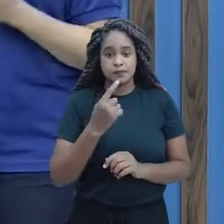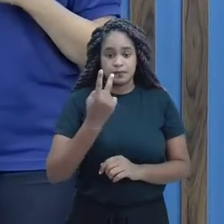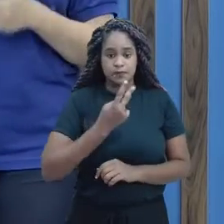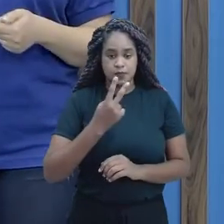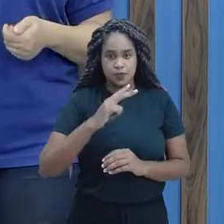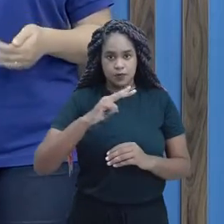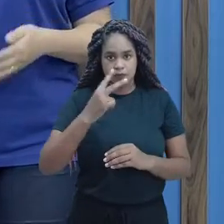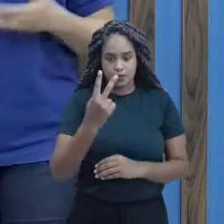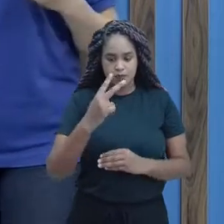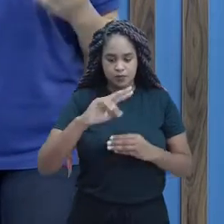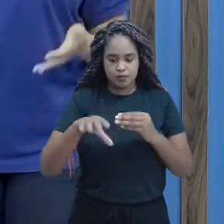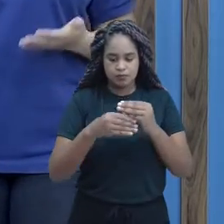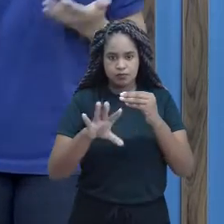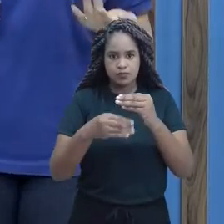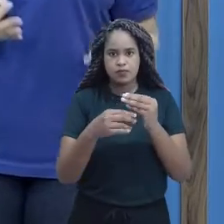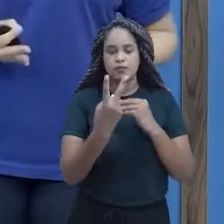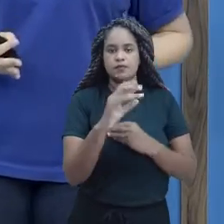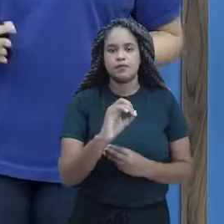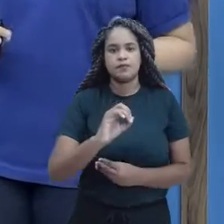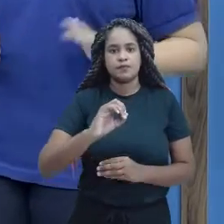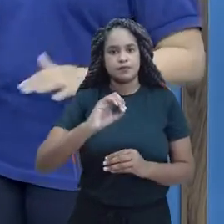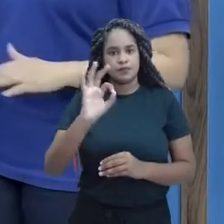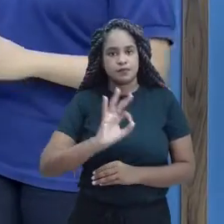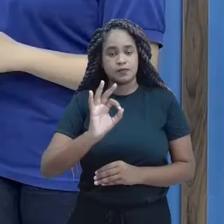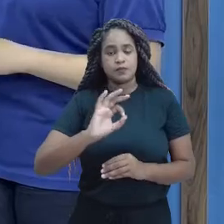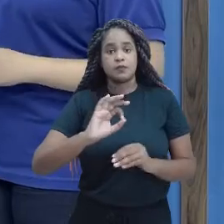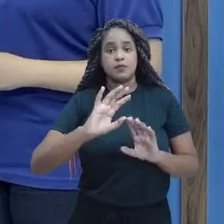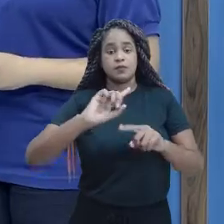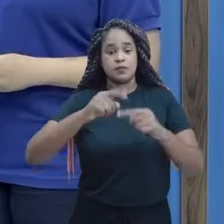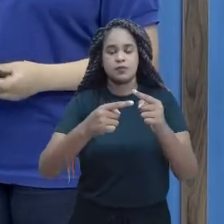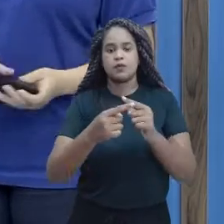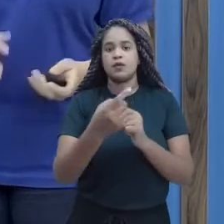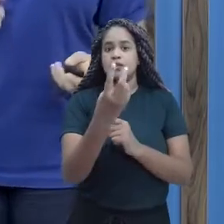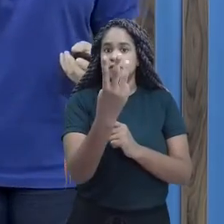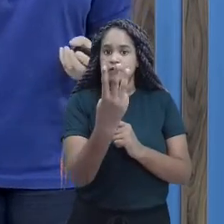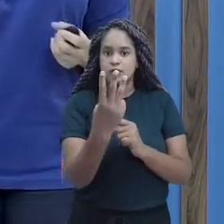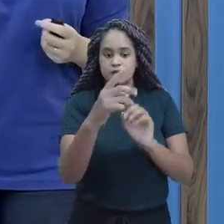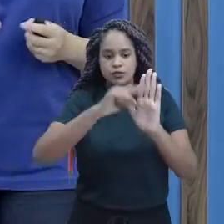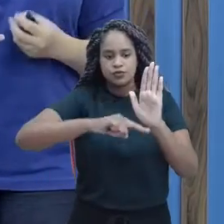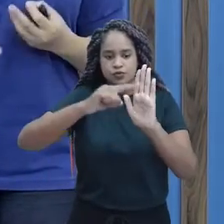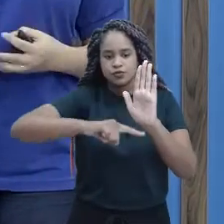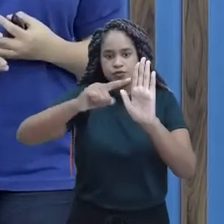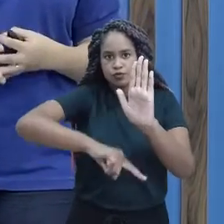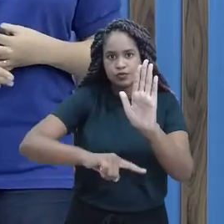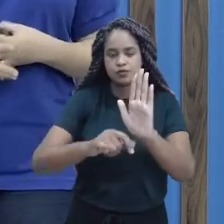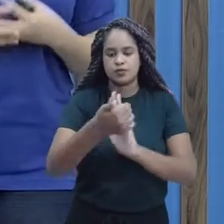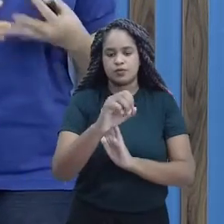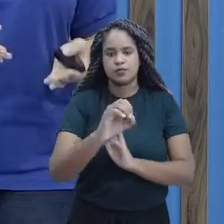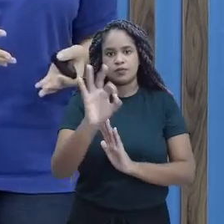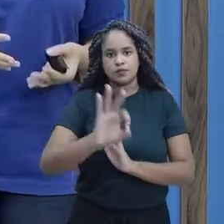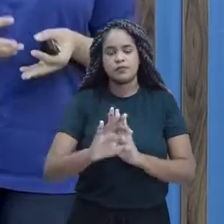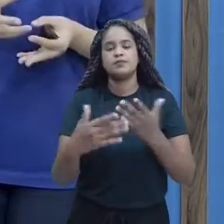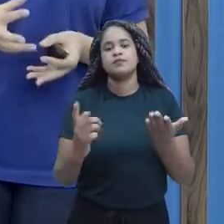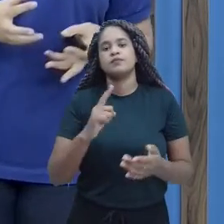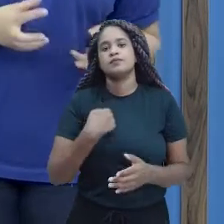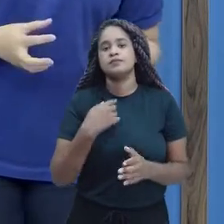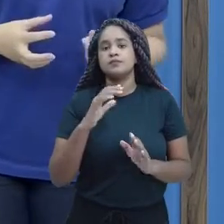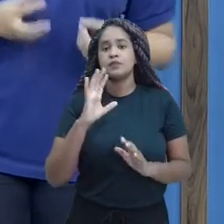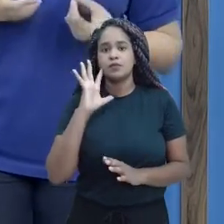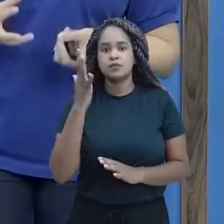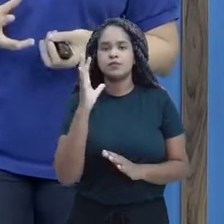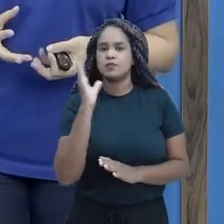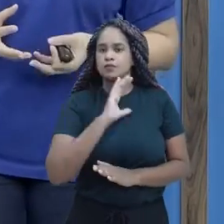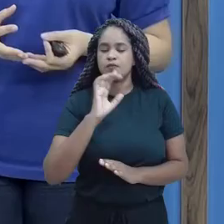de 20% e 3 descontos de 10%, tá bom? Então, aqui a gente fez um probleminha de maneira mais rápida para